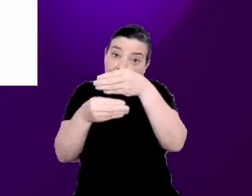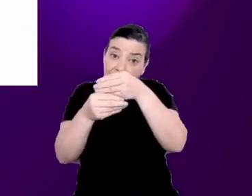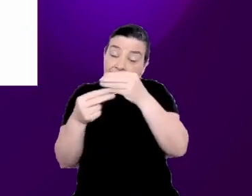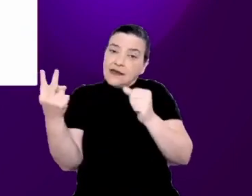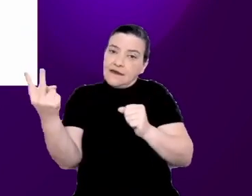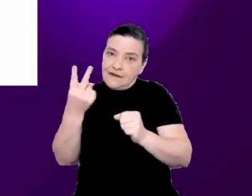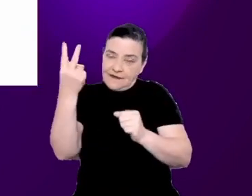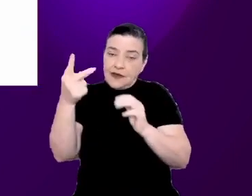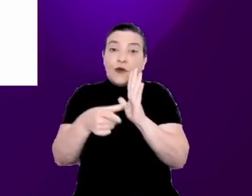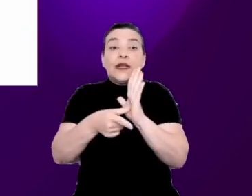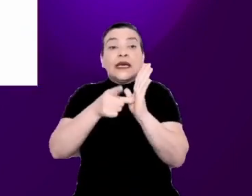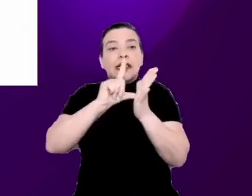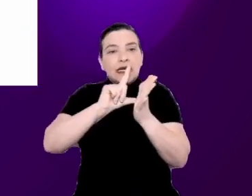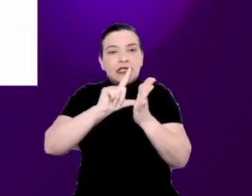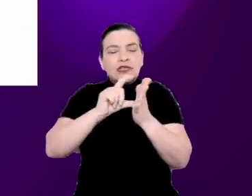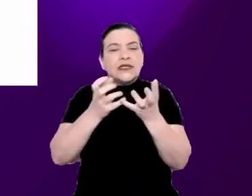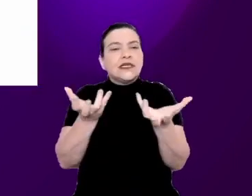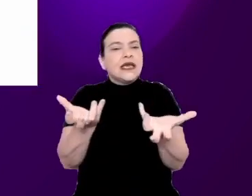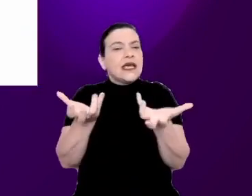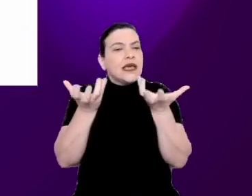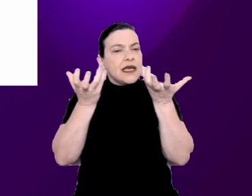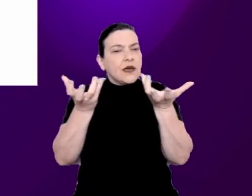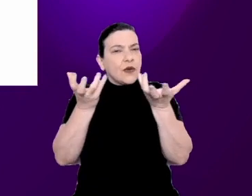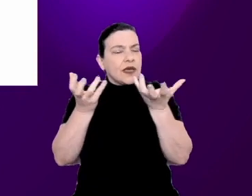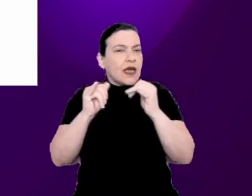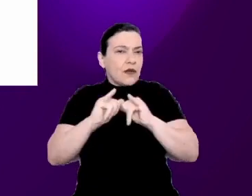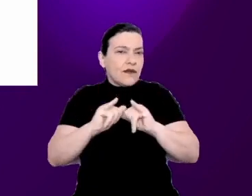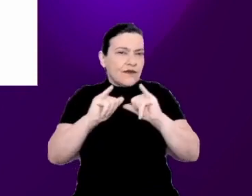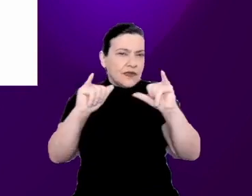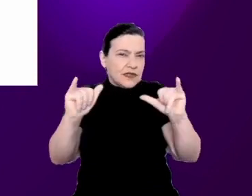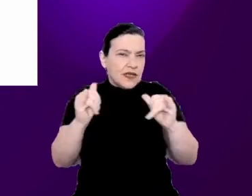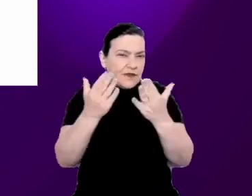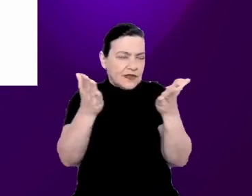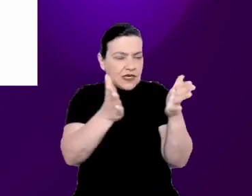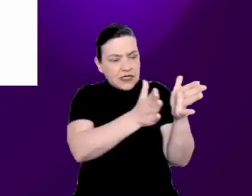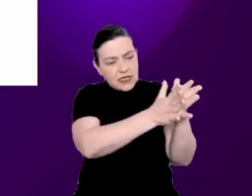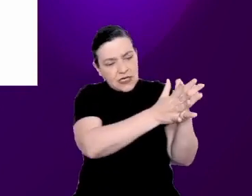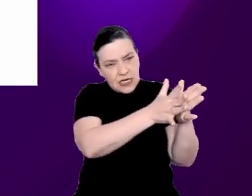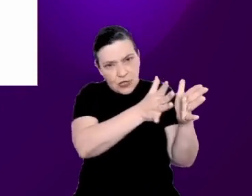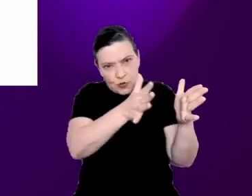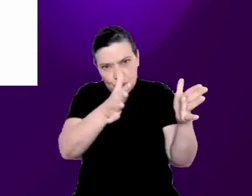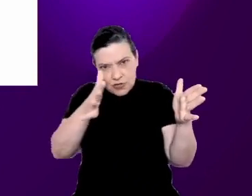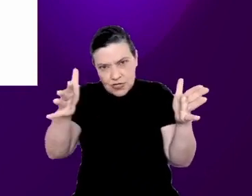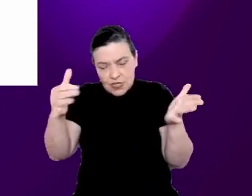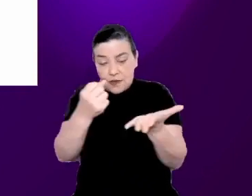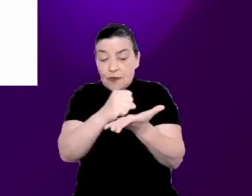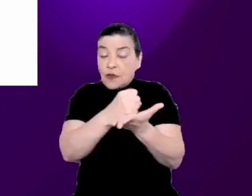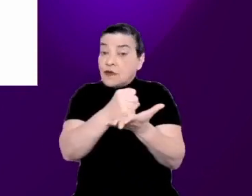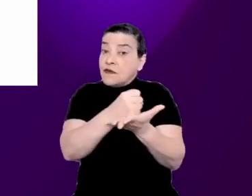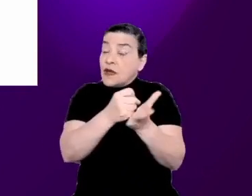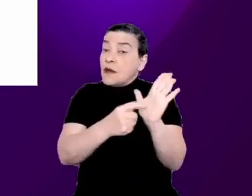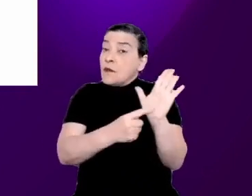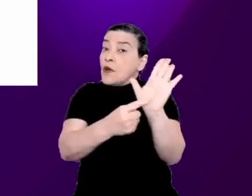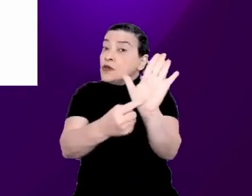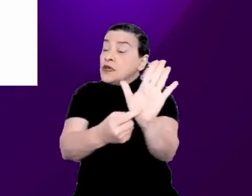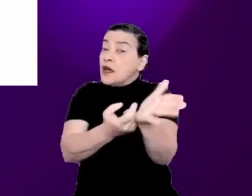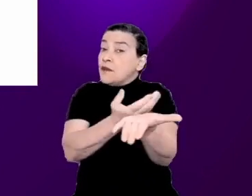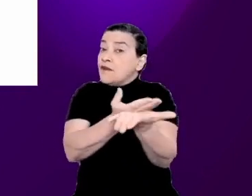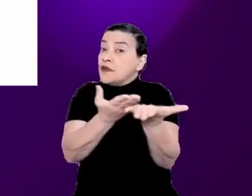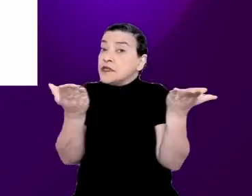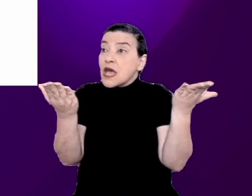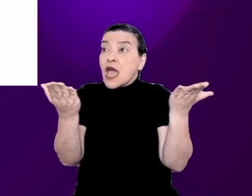disso, eu gostaria muito de trazer uma linha do tempo da farmácia clínica para mostrar para vocês